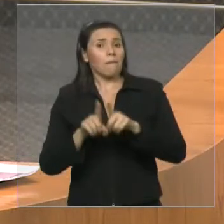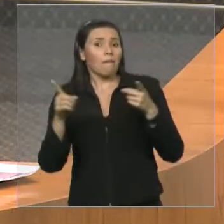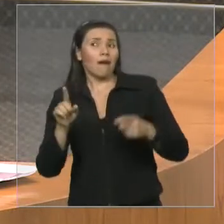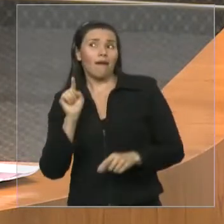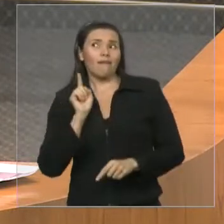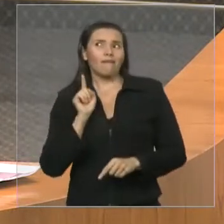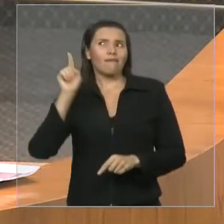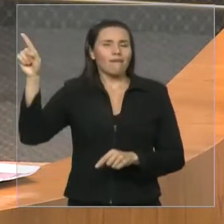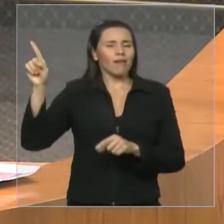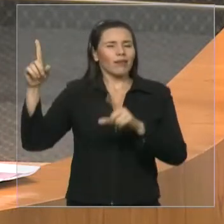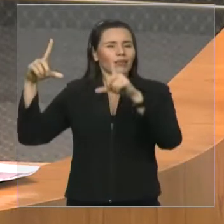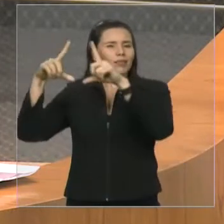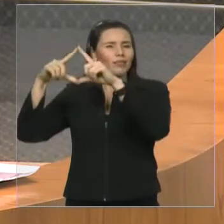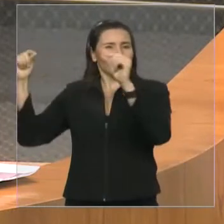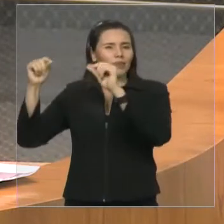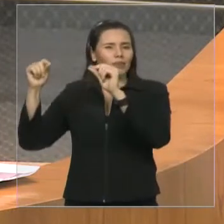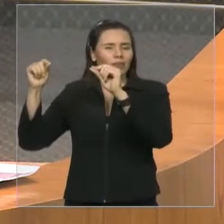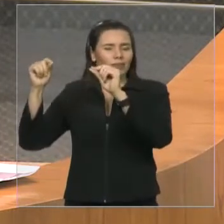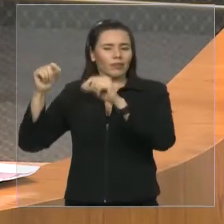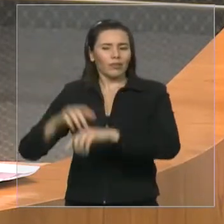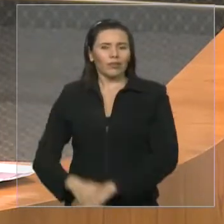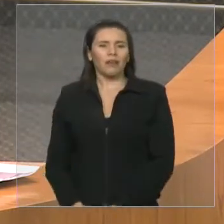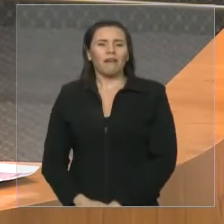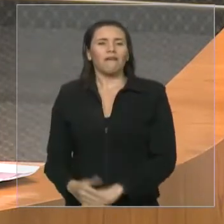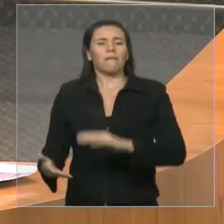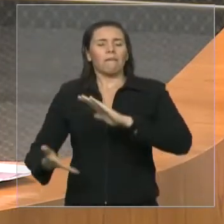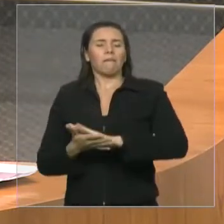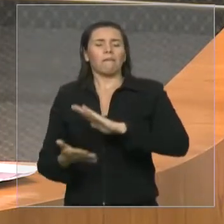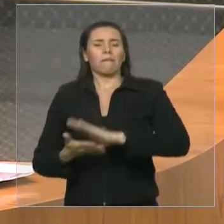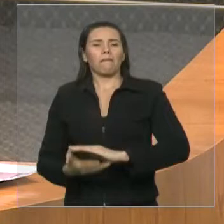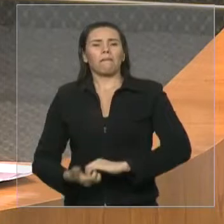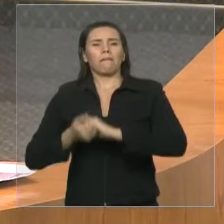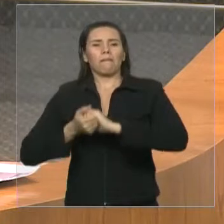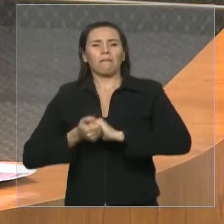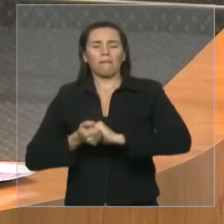nível federal. Quando é aqui, nós temos que ser escravo.